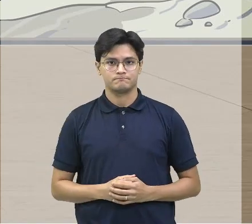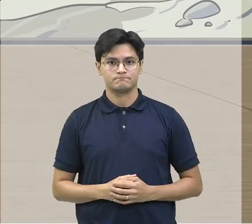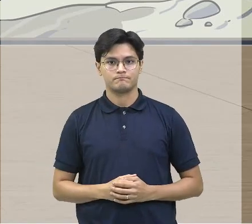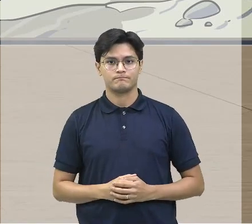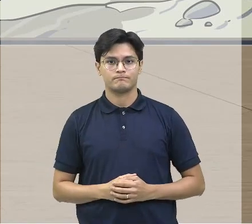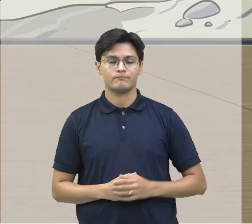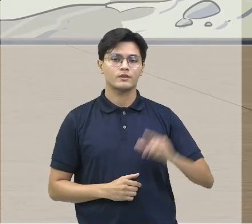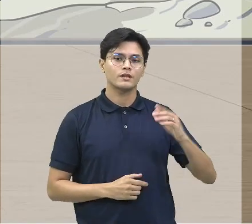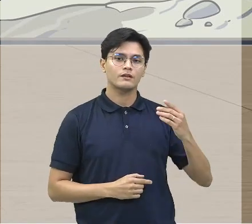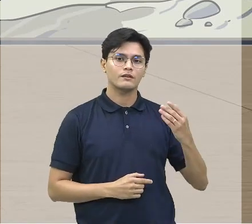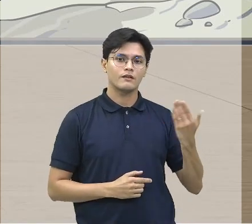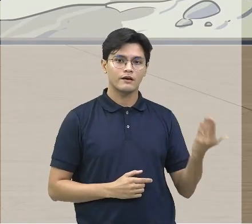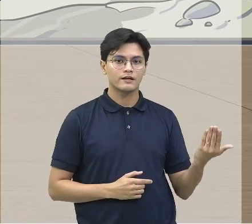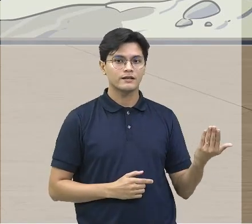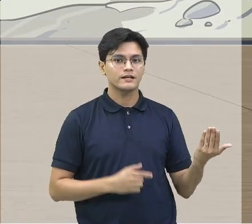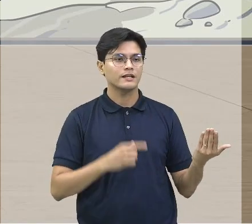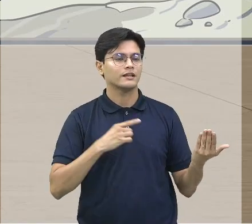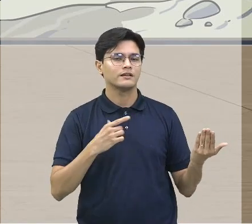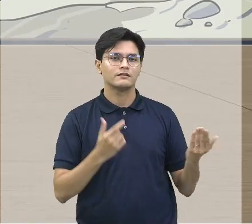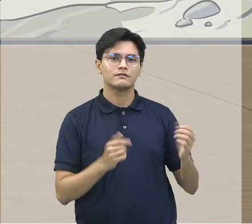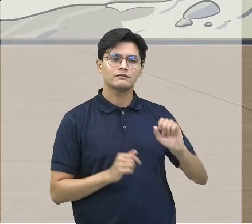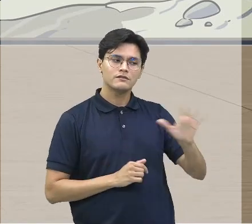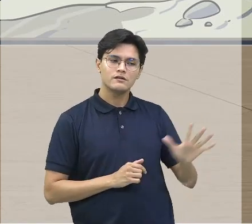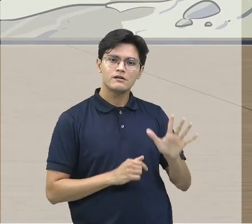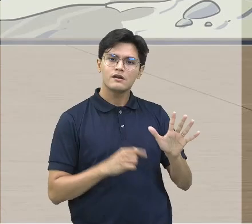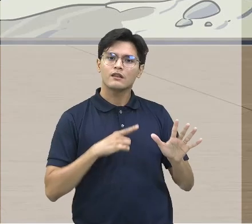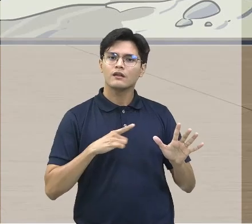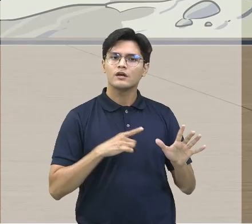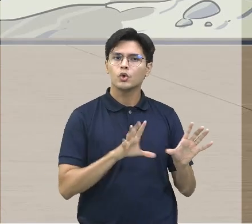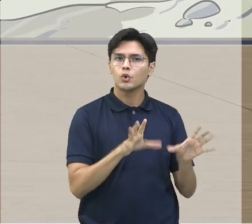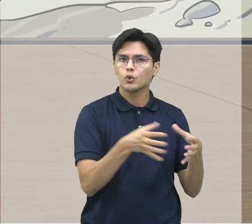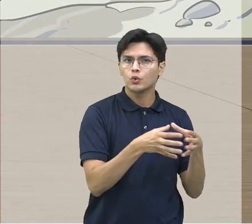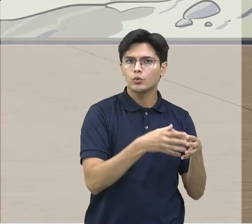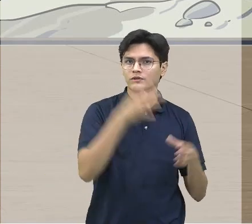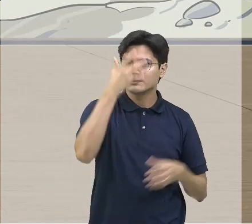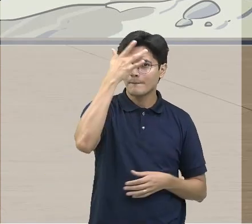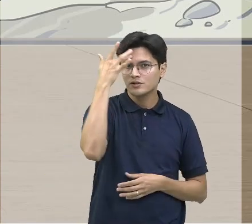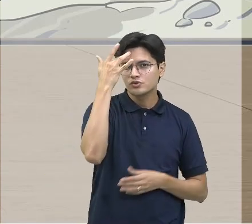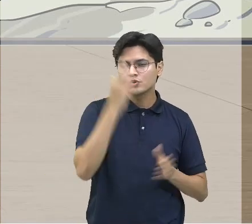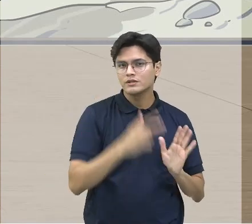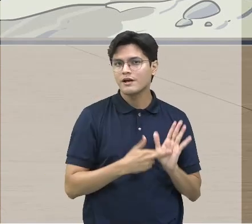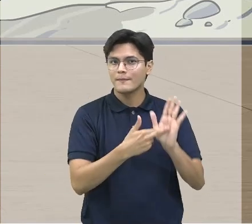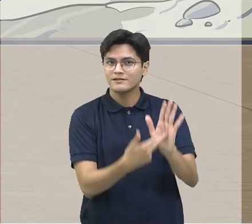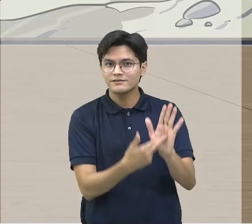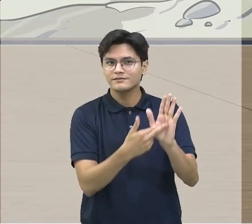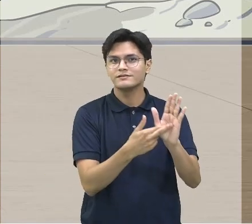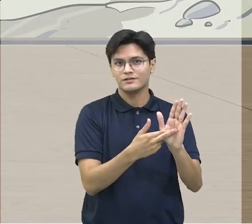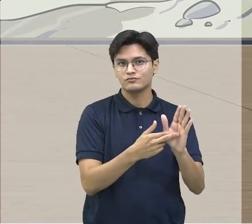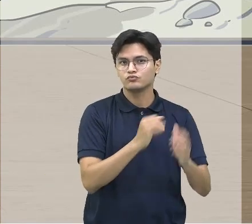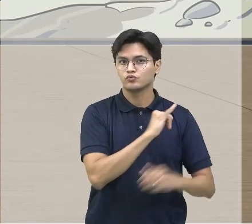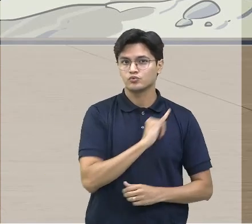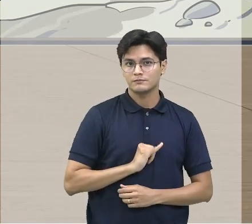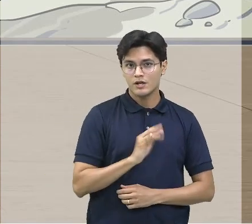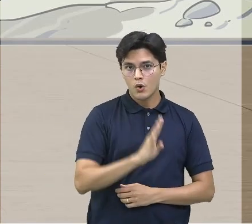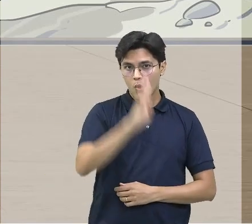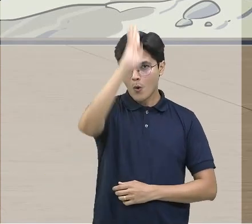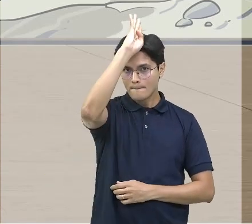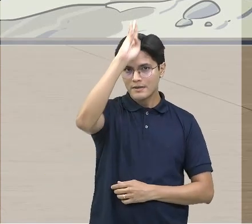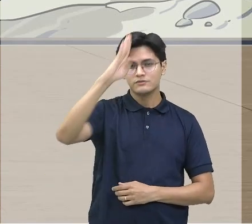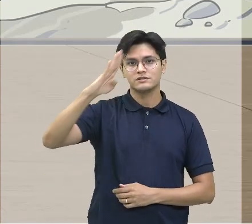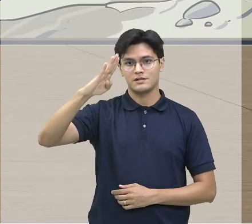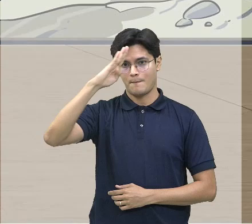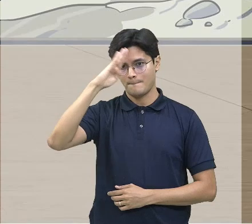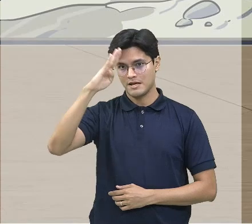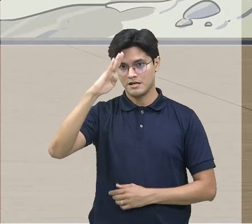fato, aqui pessoas representando o Império Romano, no caso aqui um esquadrão de militares, né? Os soldados romanos e aquele ali